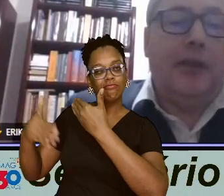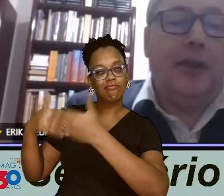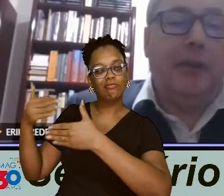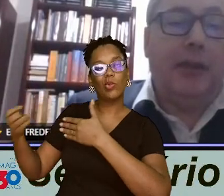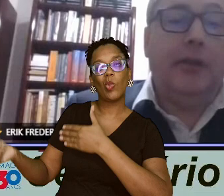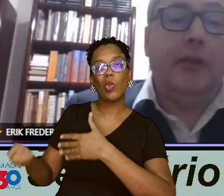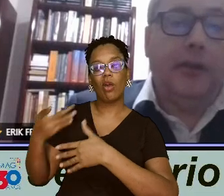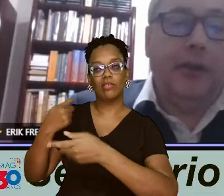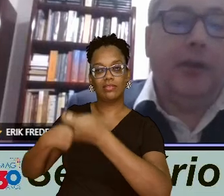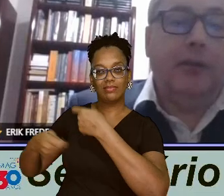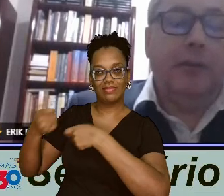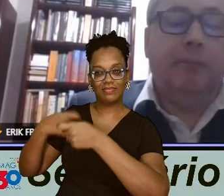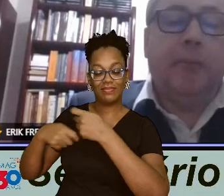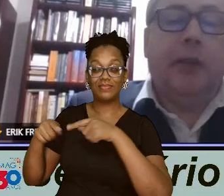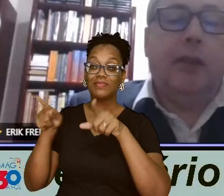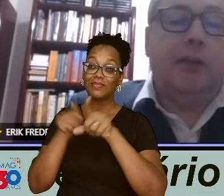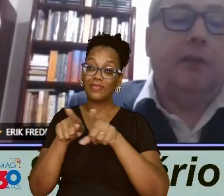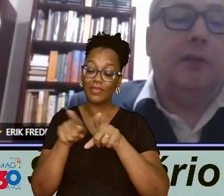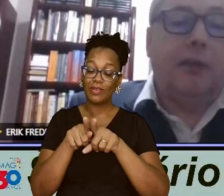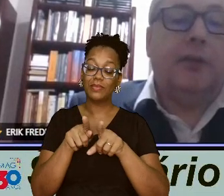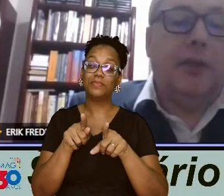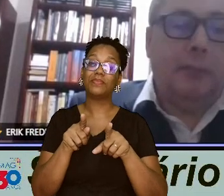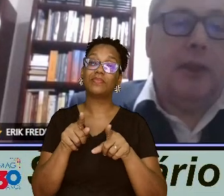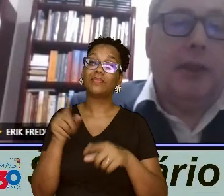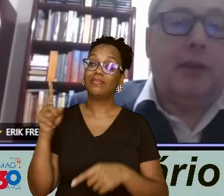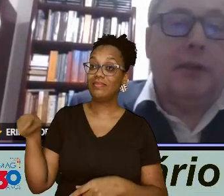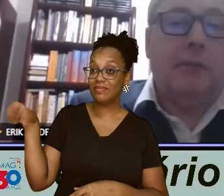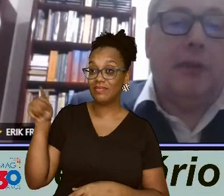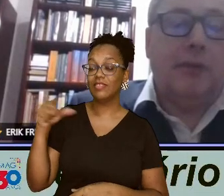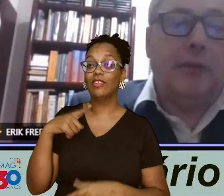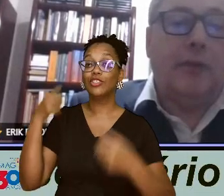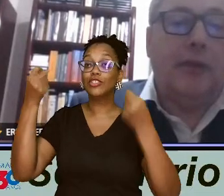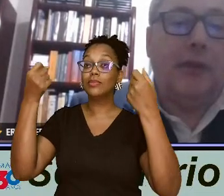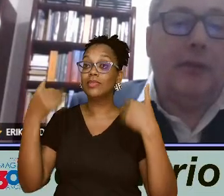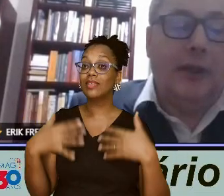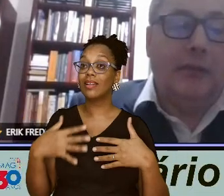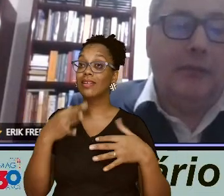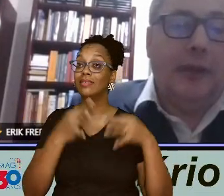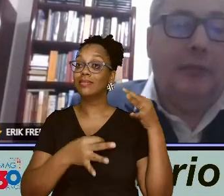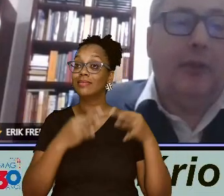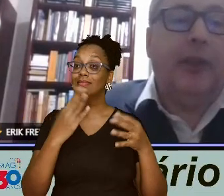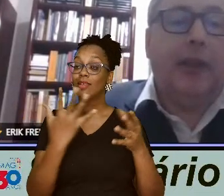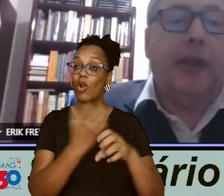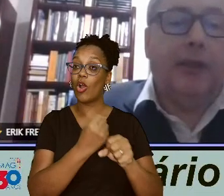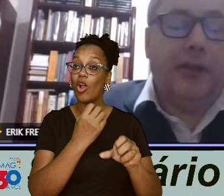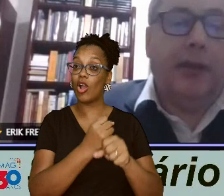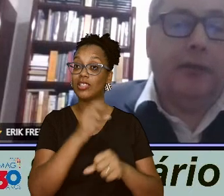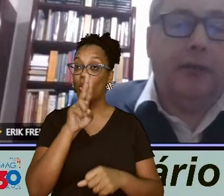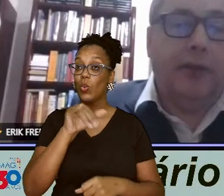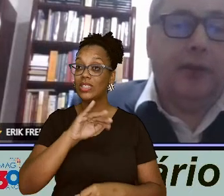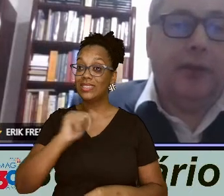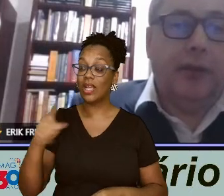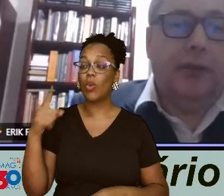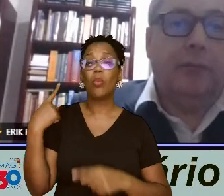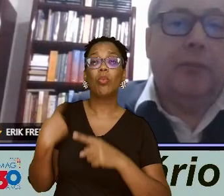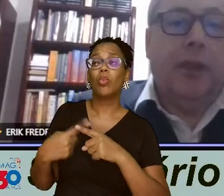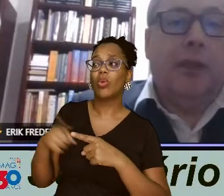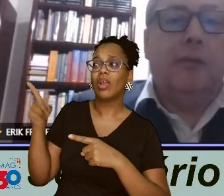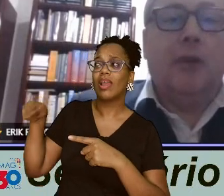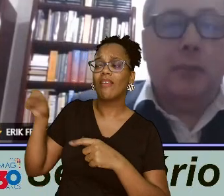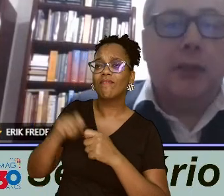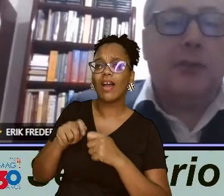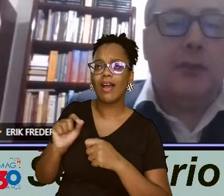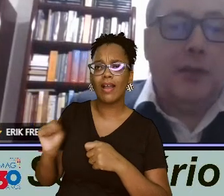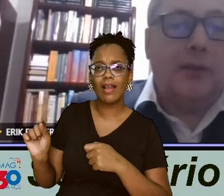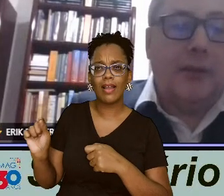de gerenciamento. Inclusive, eles tiveram que se explicar ao Tribunal de Contas da União por que que eles estavam fazendo isso,